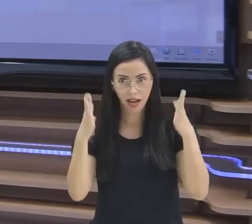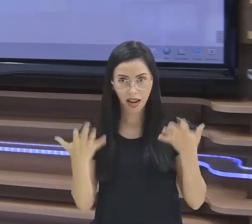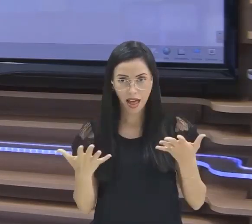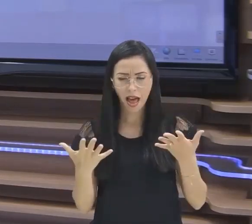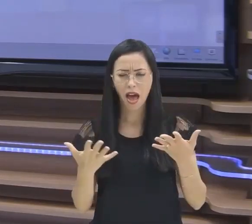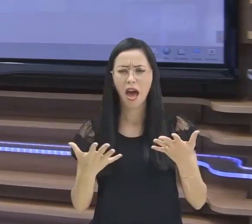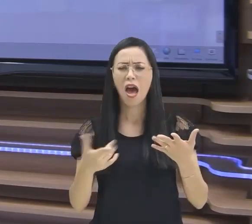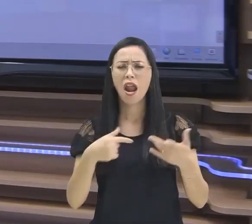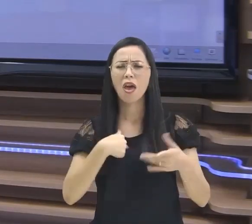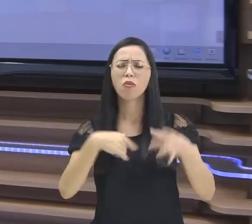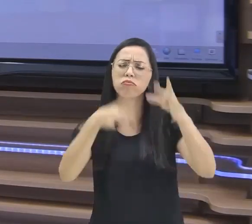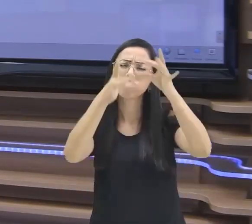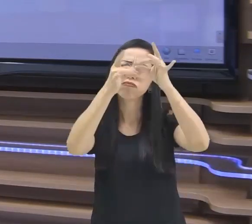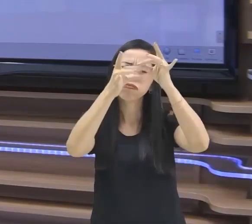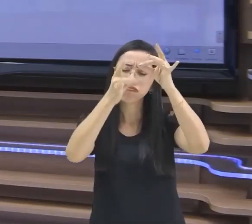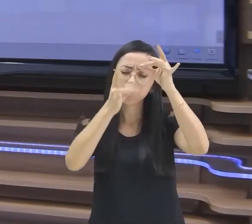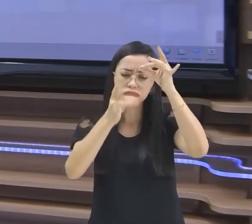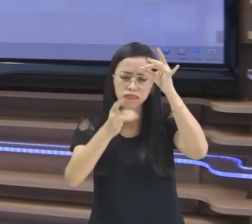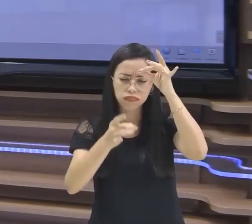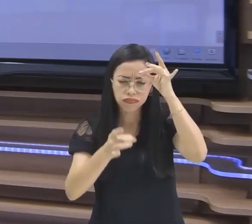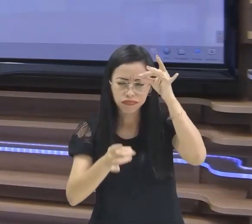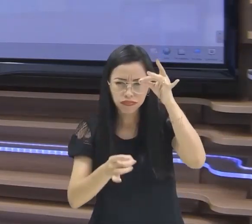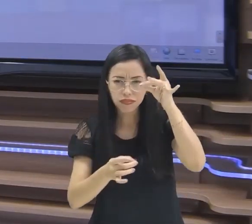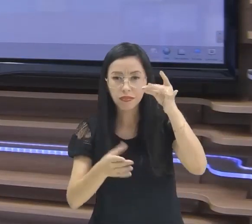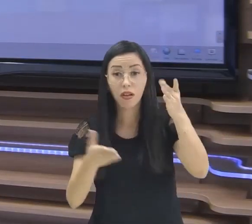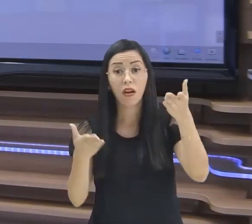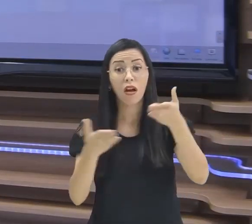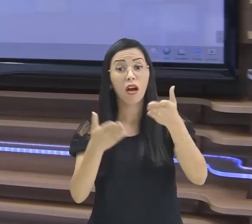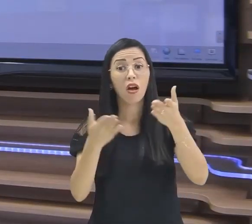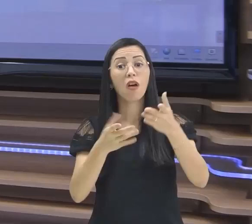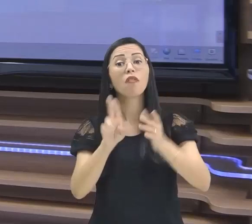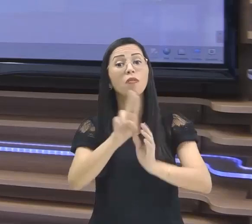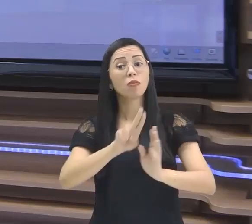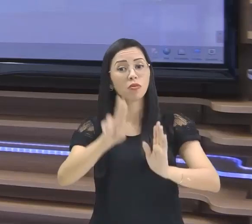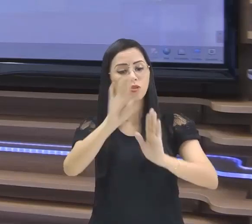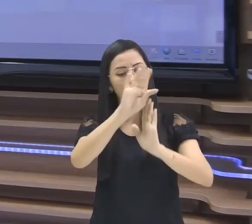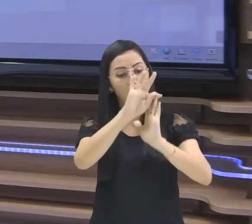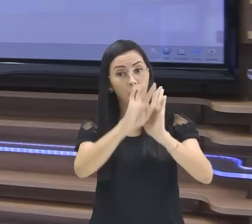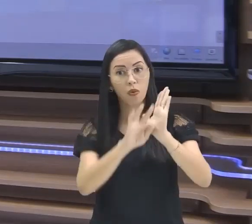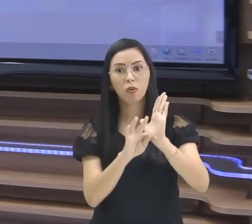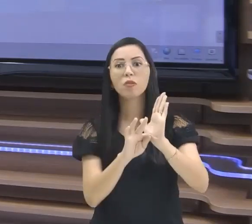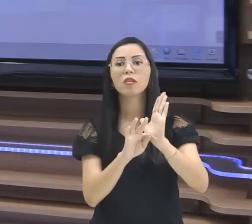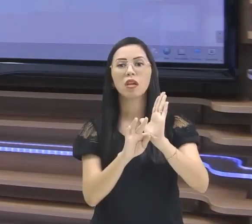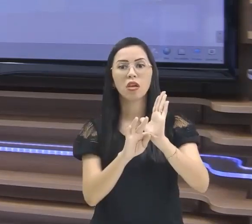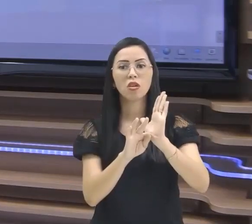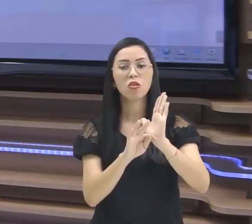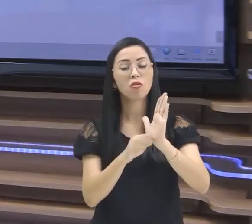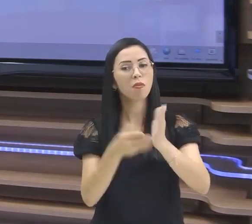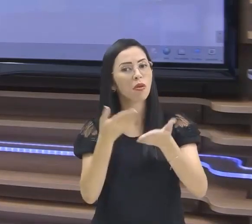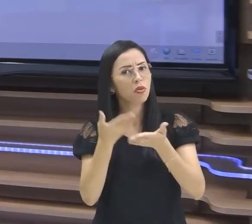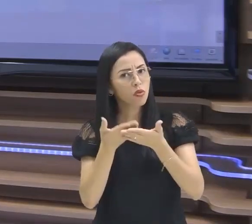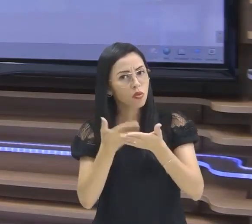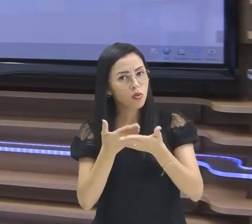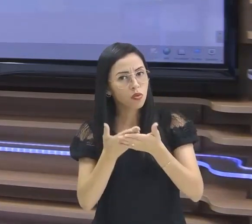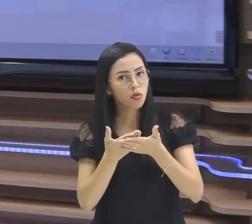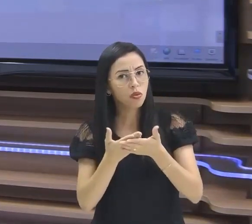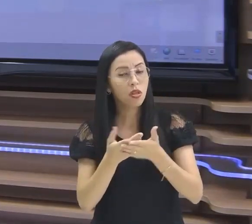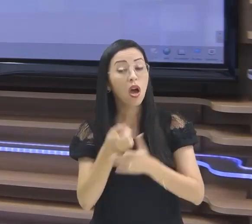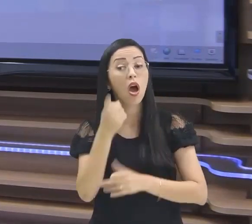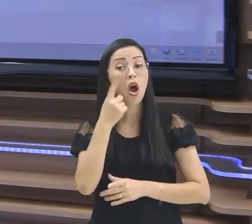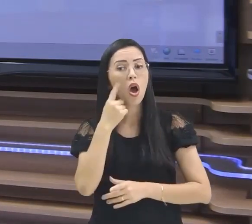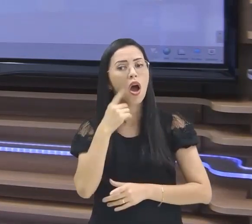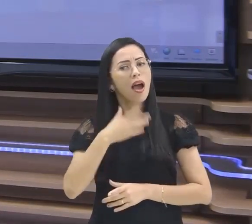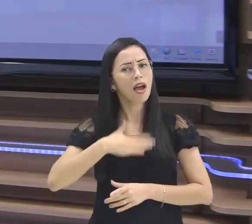de informações do texto. Nós vamos usar o próprio texto para fazer esse trabalho agora. E lembre-se, ah, professora, não é uma avaliação. Ninguém aqui está